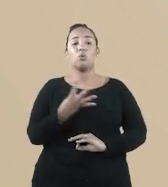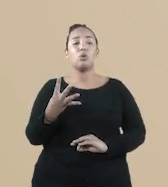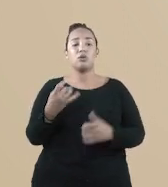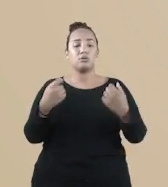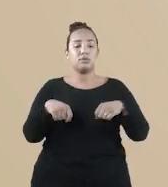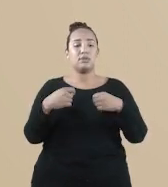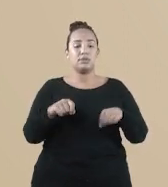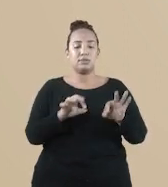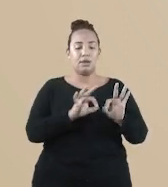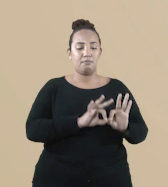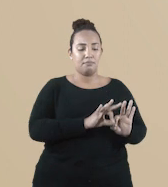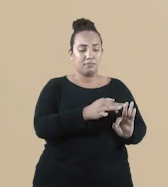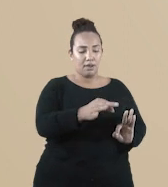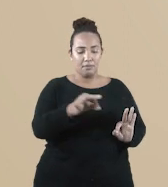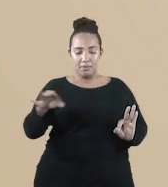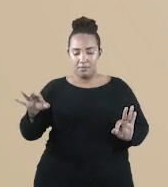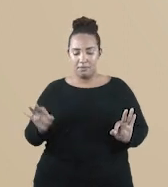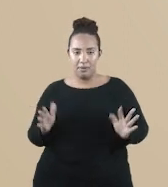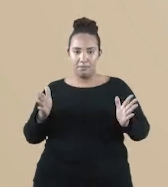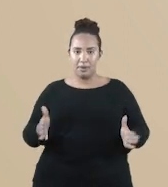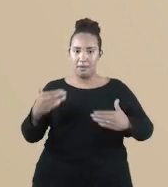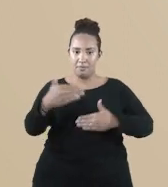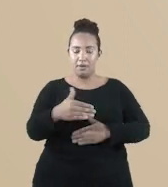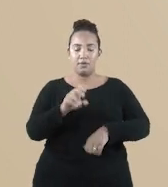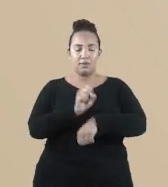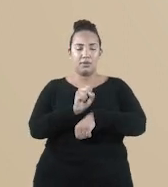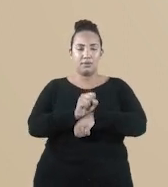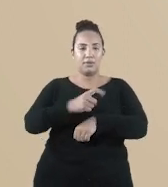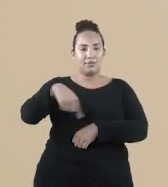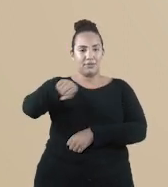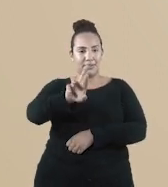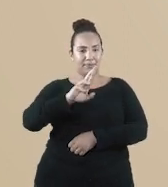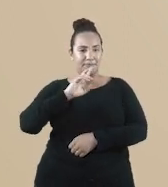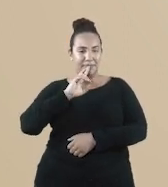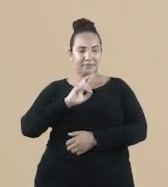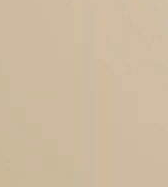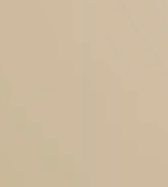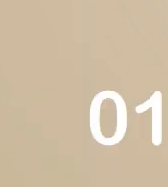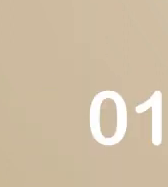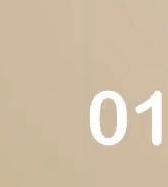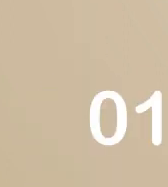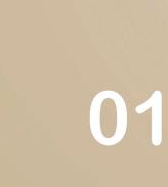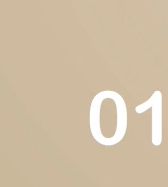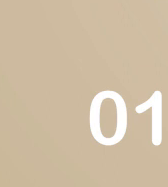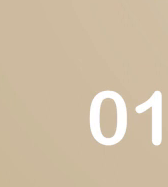arame serão colocados para cercá-lo? Vou dar um tempo para vocês responderem.